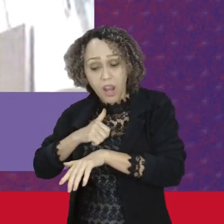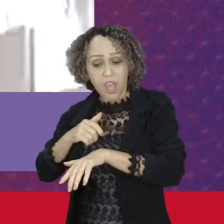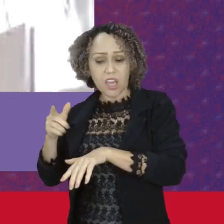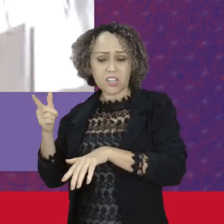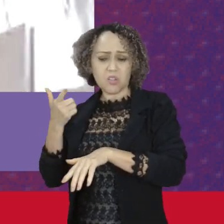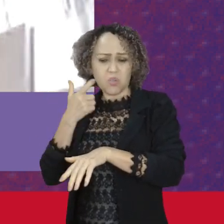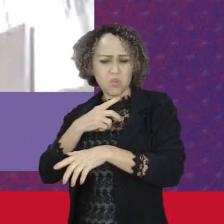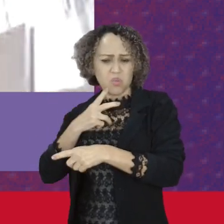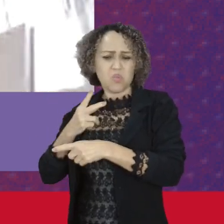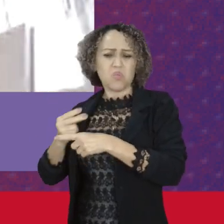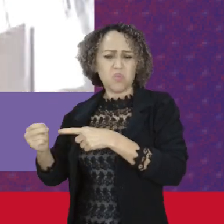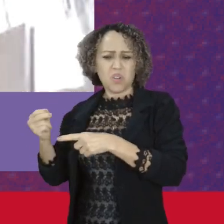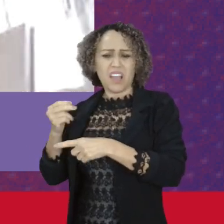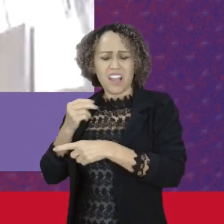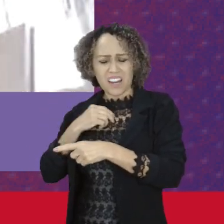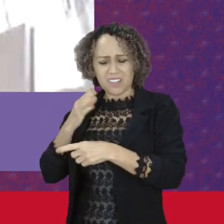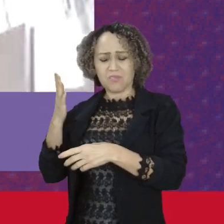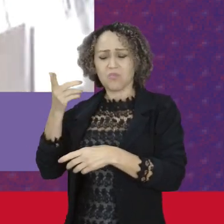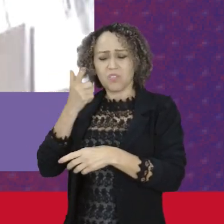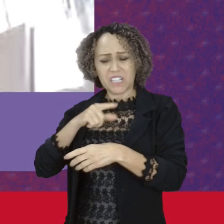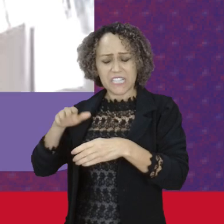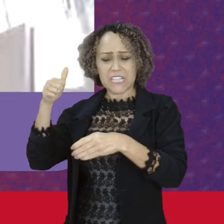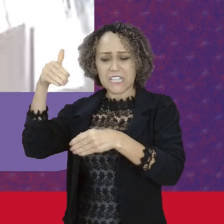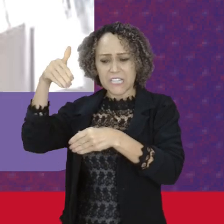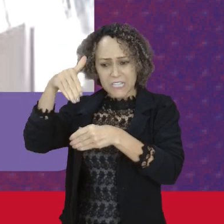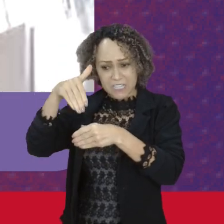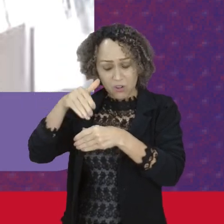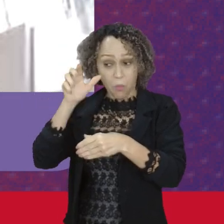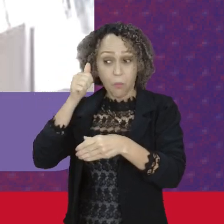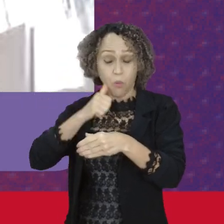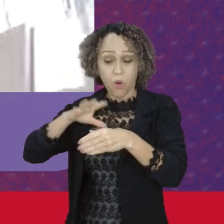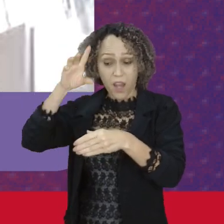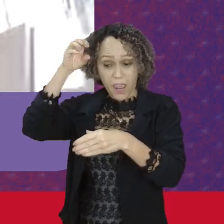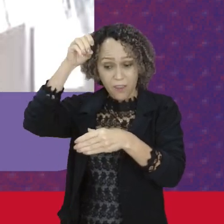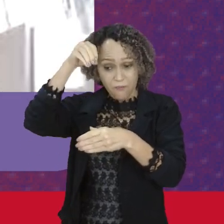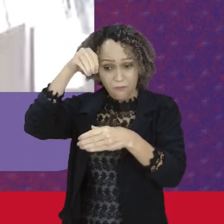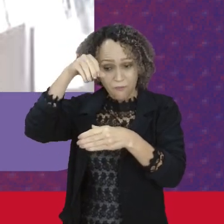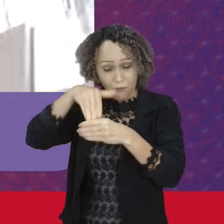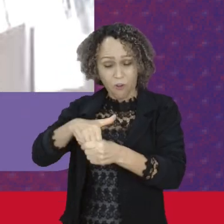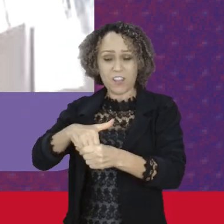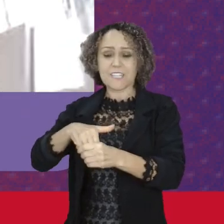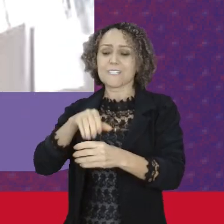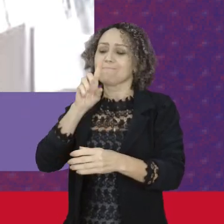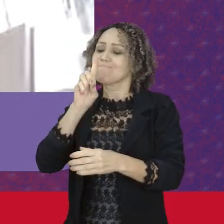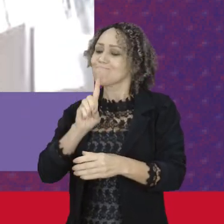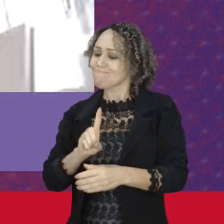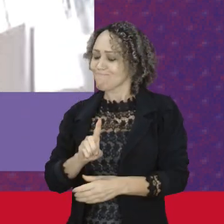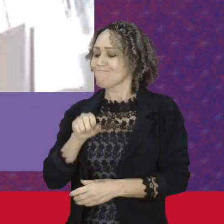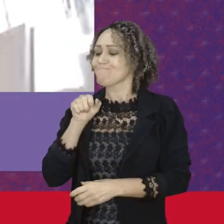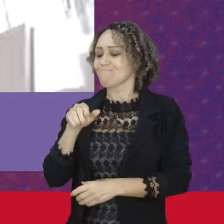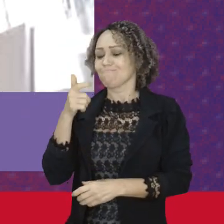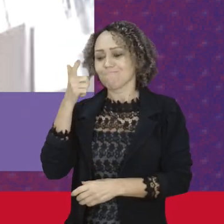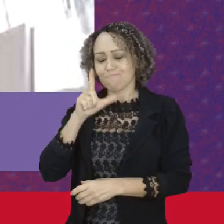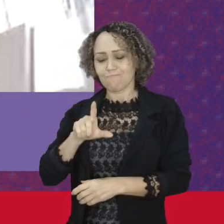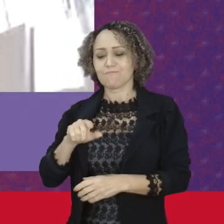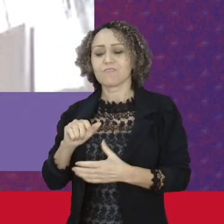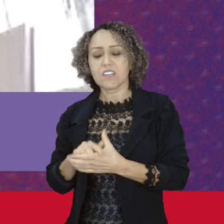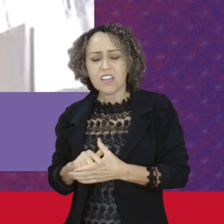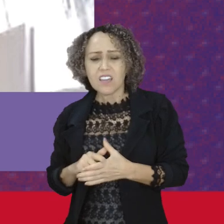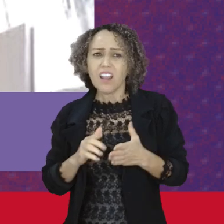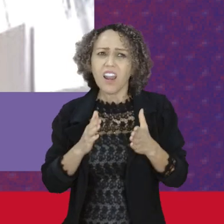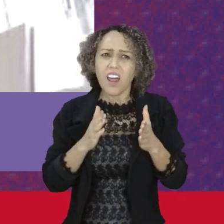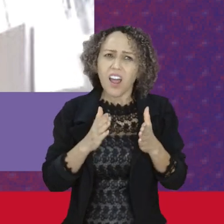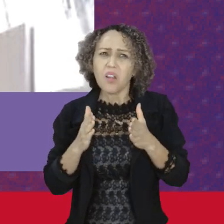as que lutaram pelo direito ao voto, a conquista de direitos, e também do voto, né, no final dos anos 20 e no início dos